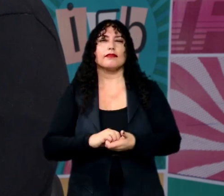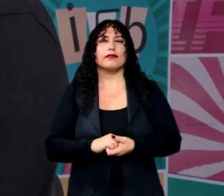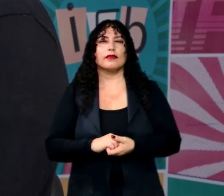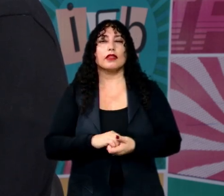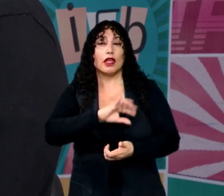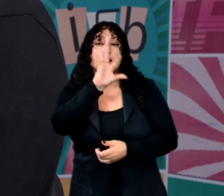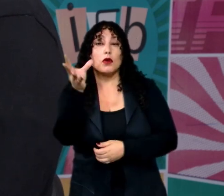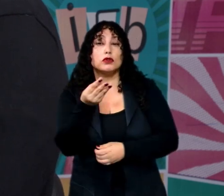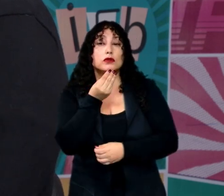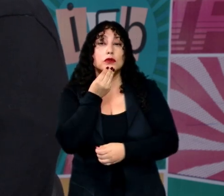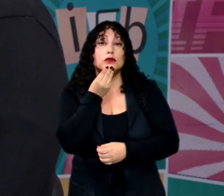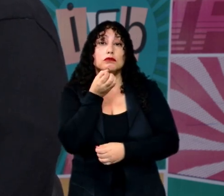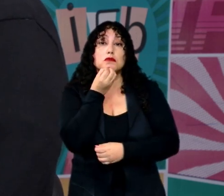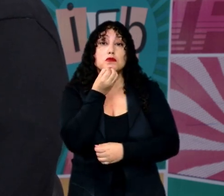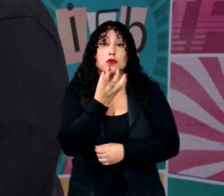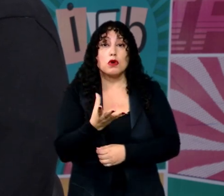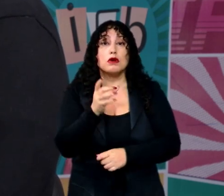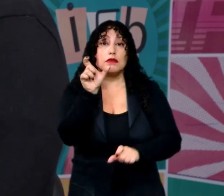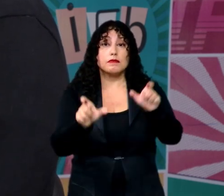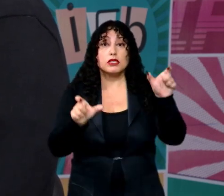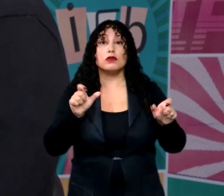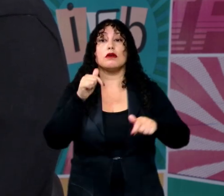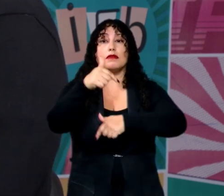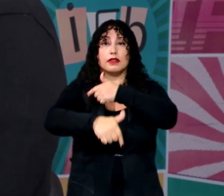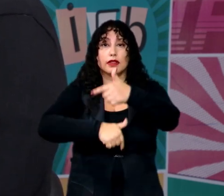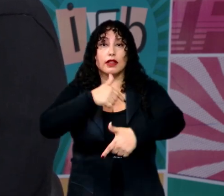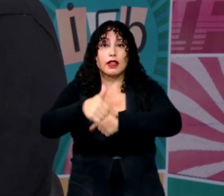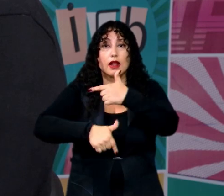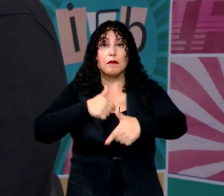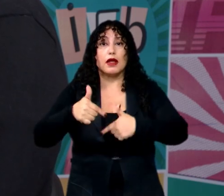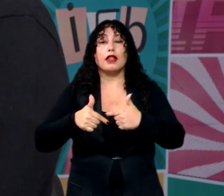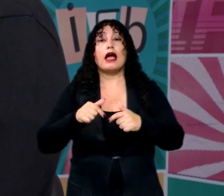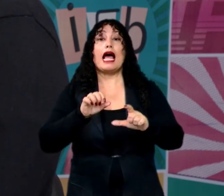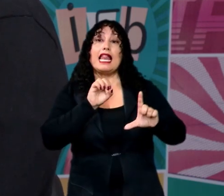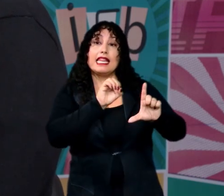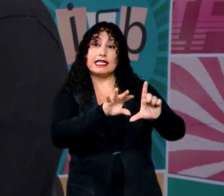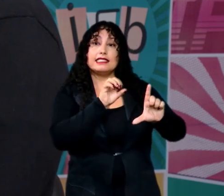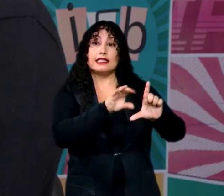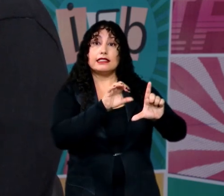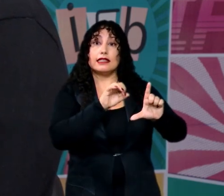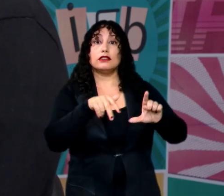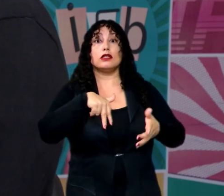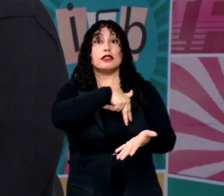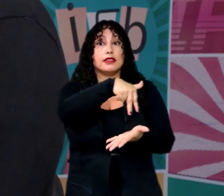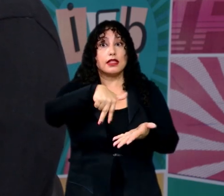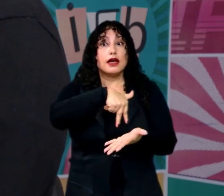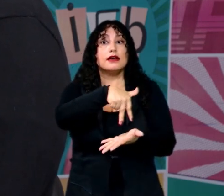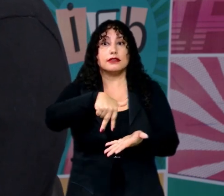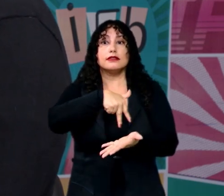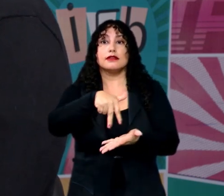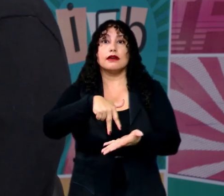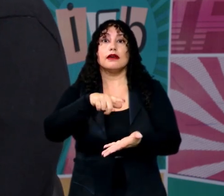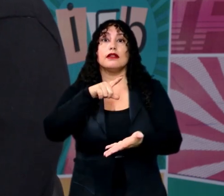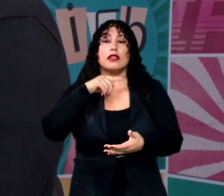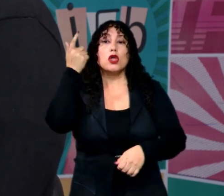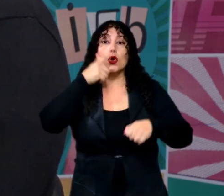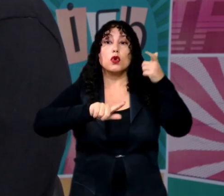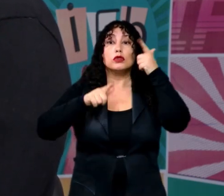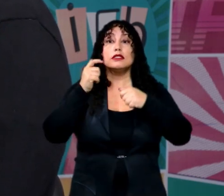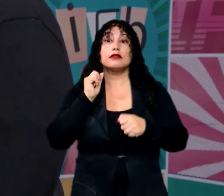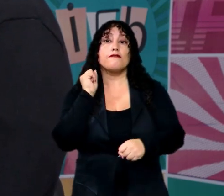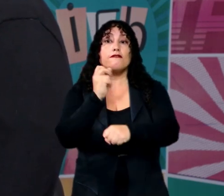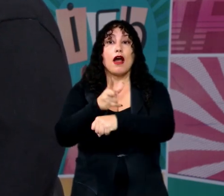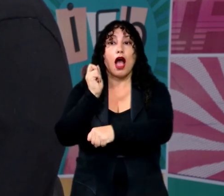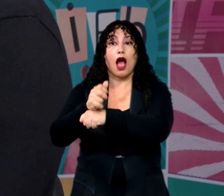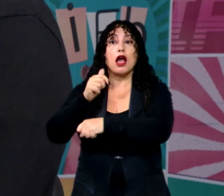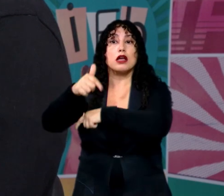tido possibilidades boas para as pessoas trabalharem, as pessoas licenciadas em dança têm conseguido algumas vagas